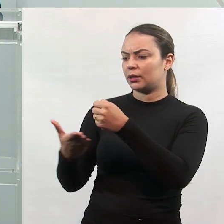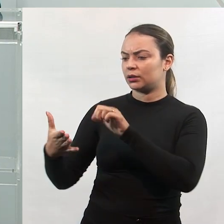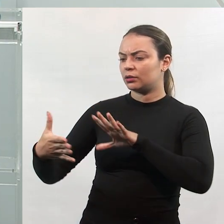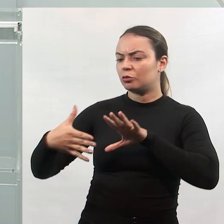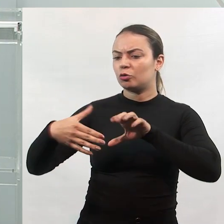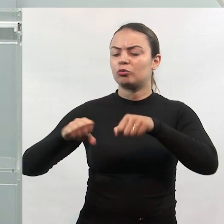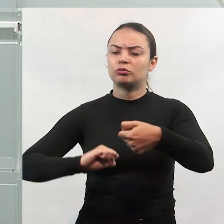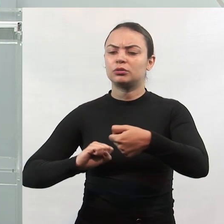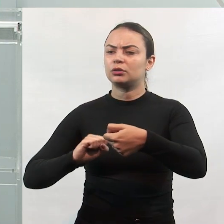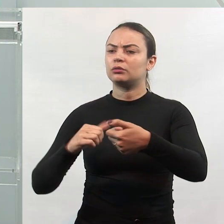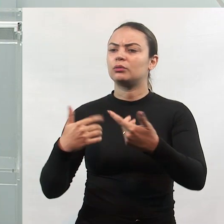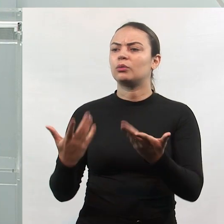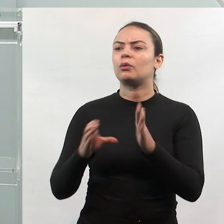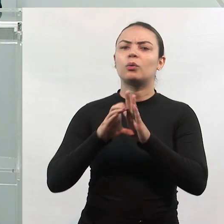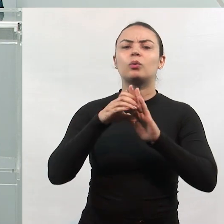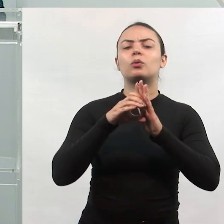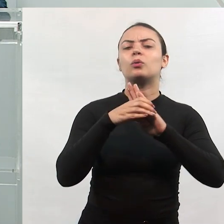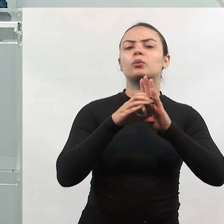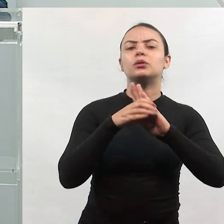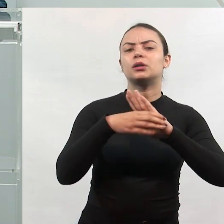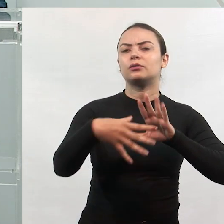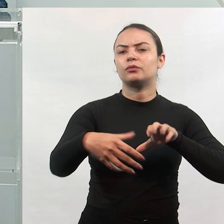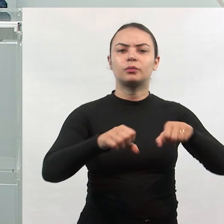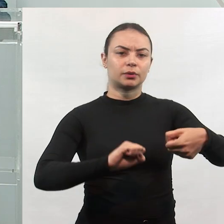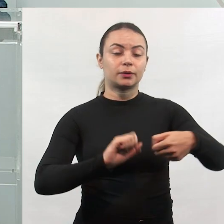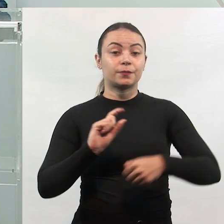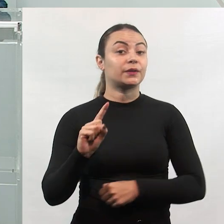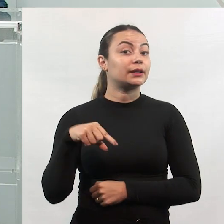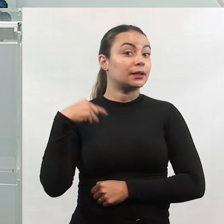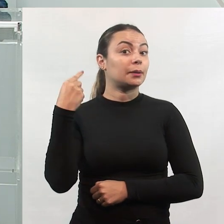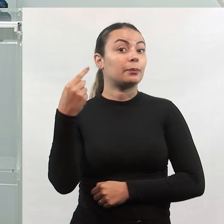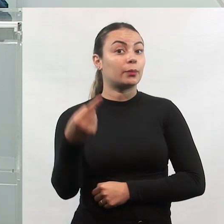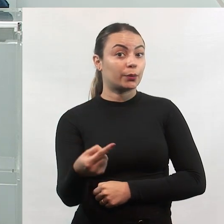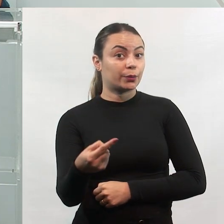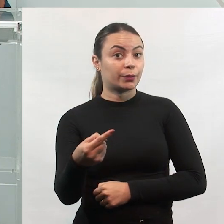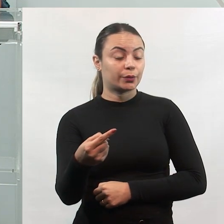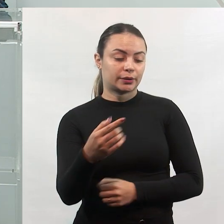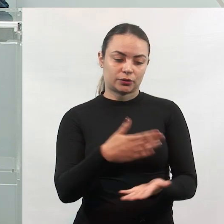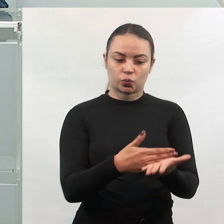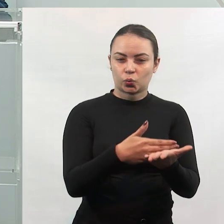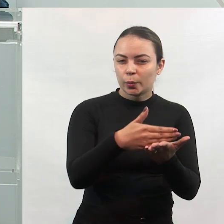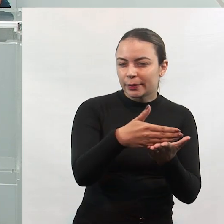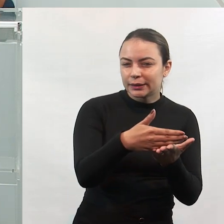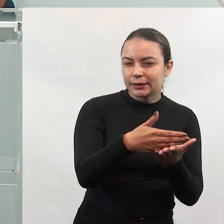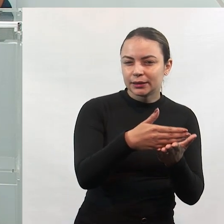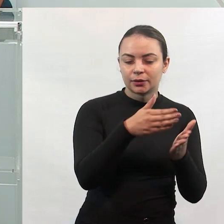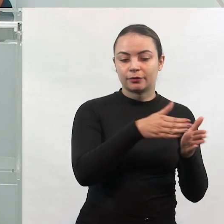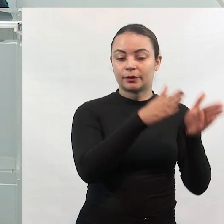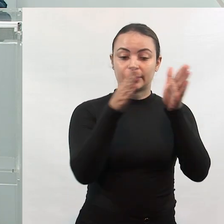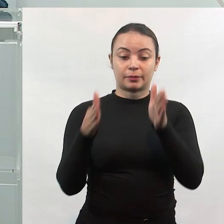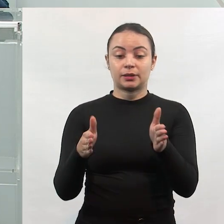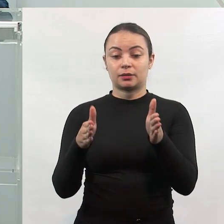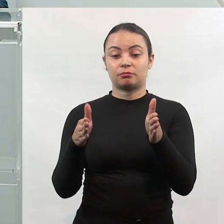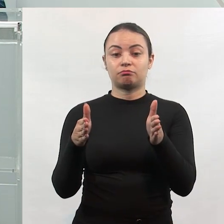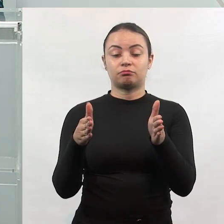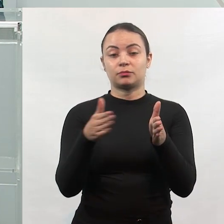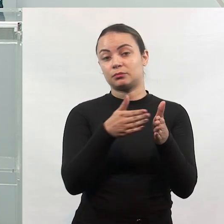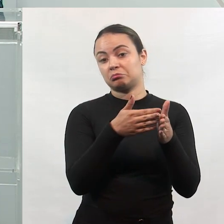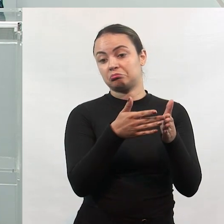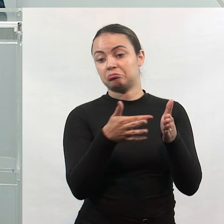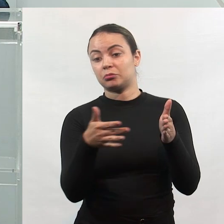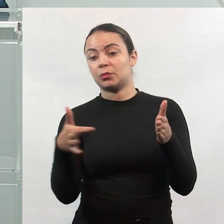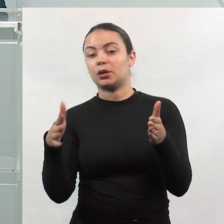de formação ele está se referindo. Depois desse conceito introdutório, né, dessa introdução, trazendo a